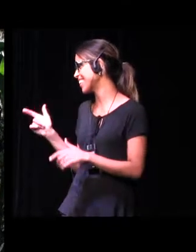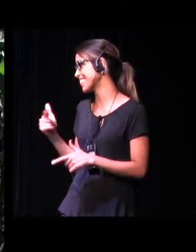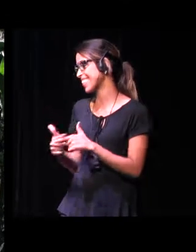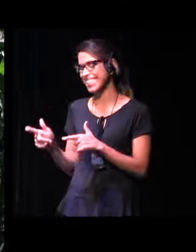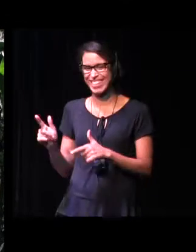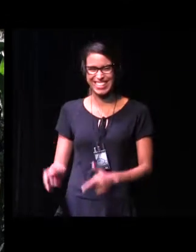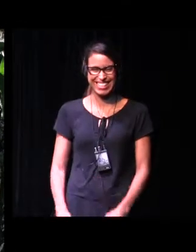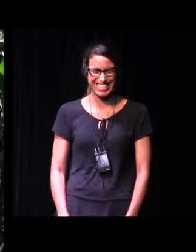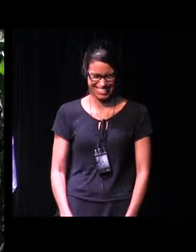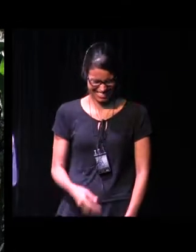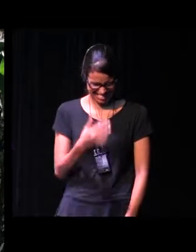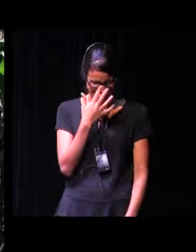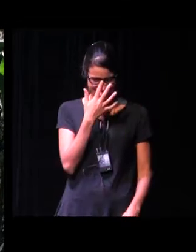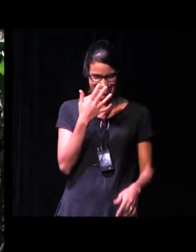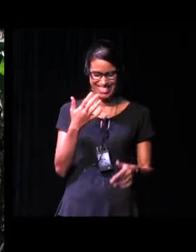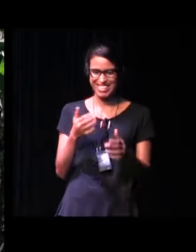etc.